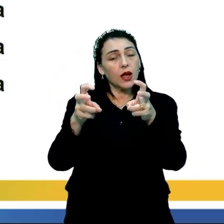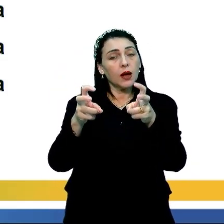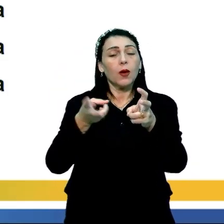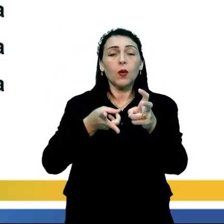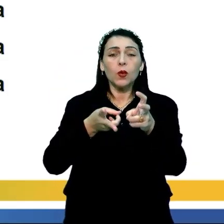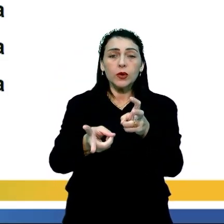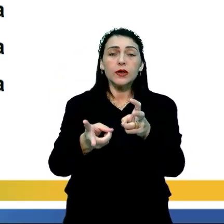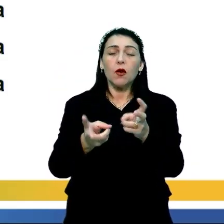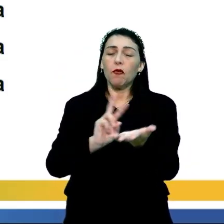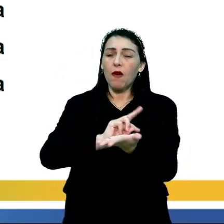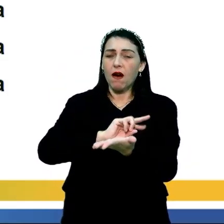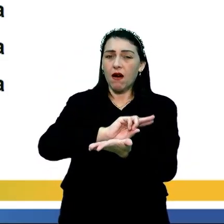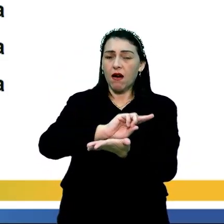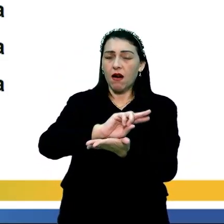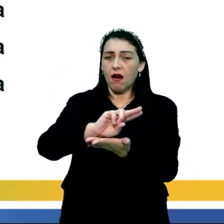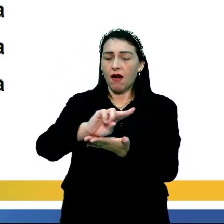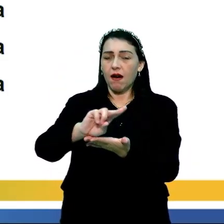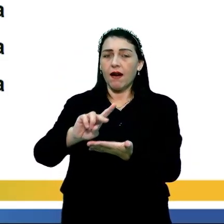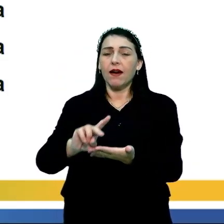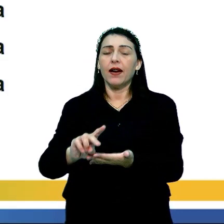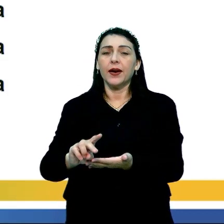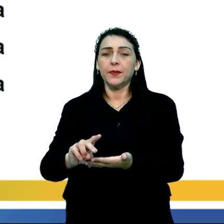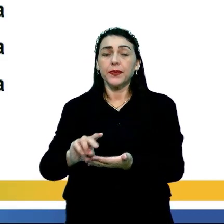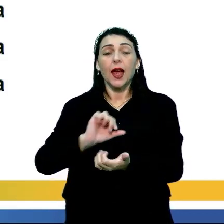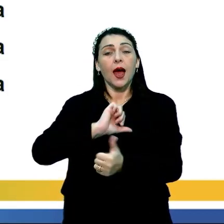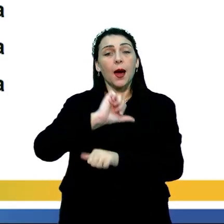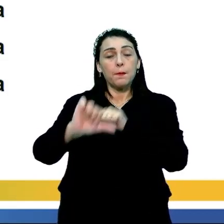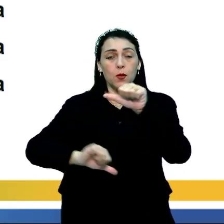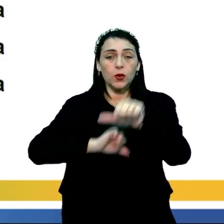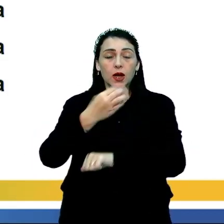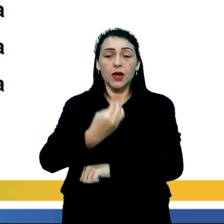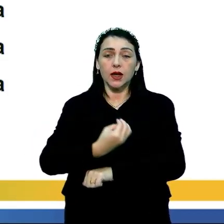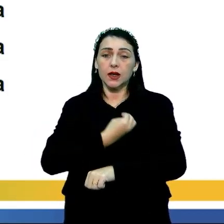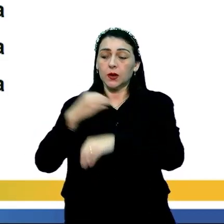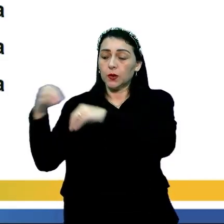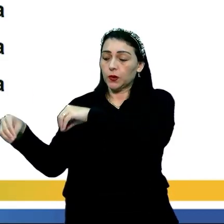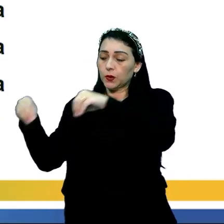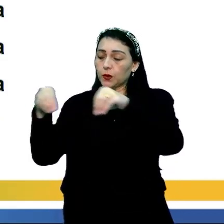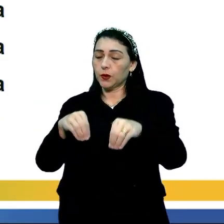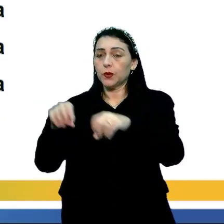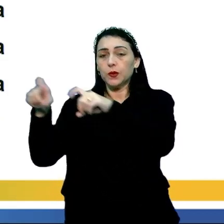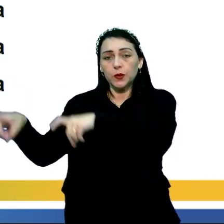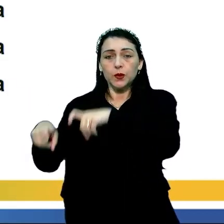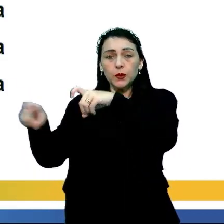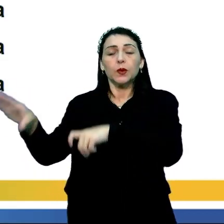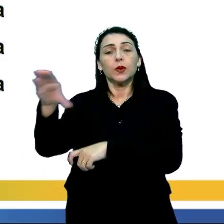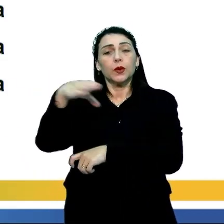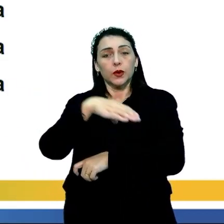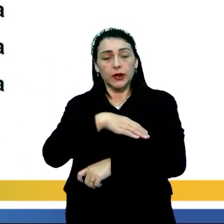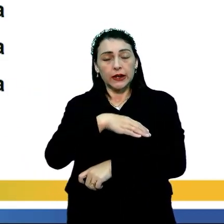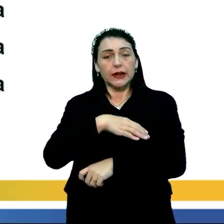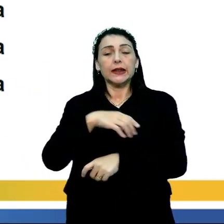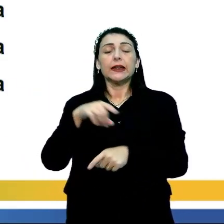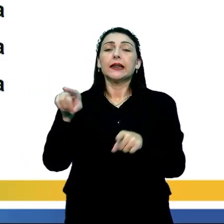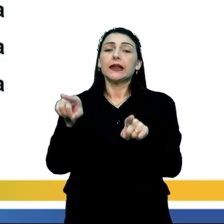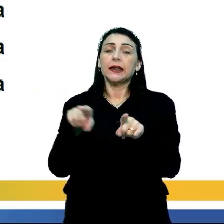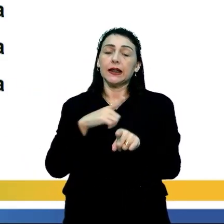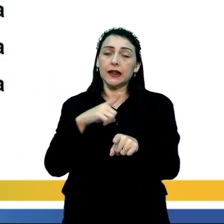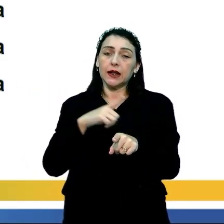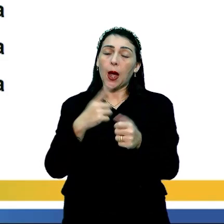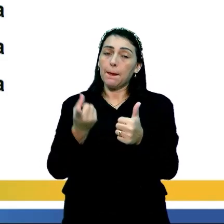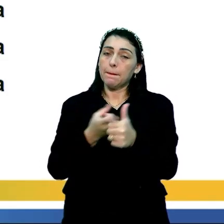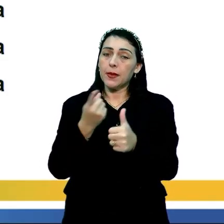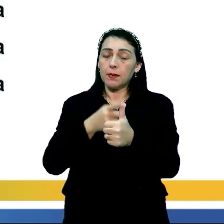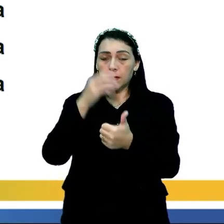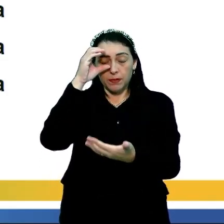sigo. São muitas. Entre elas, a mudança da vida rural para o contexto urbano. Nós temos aí a